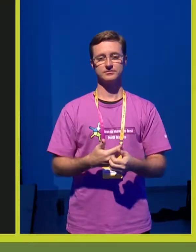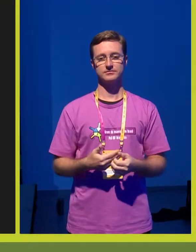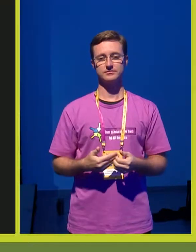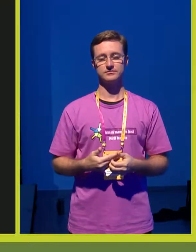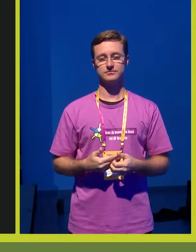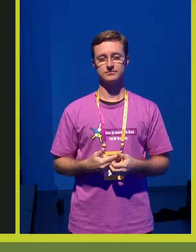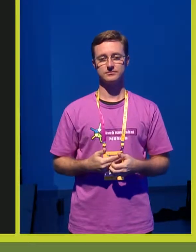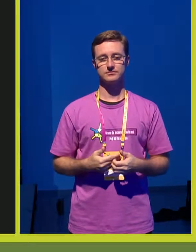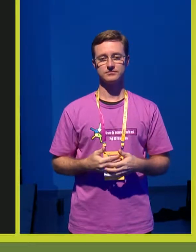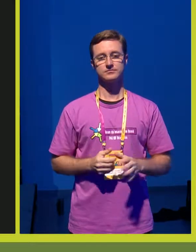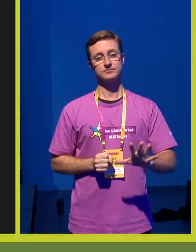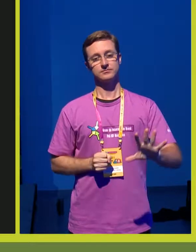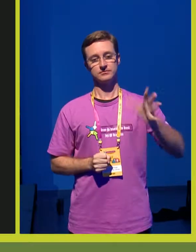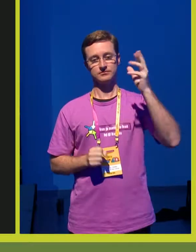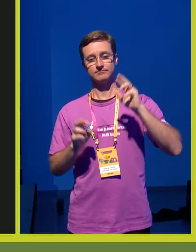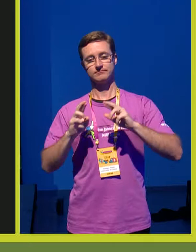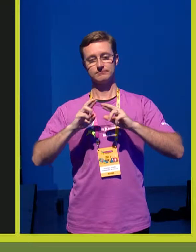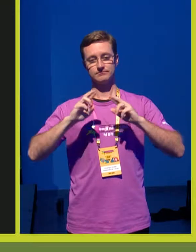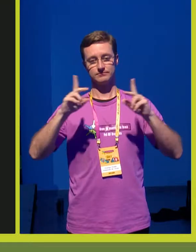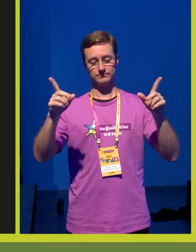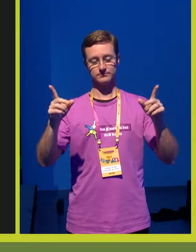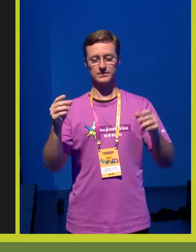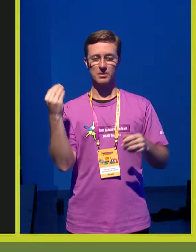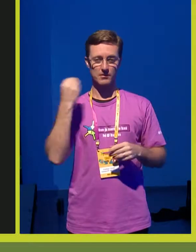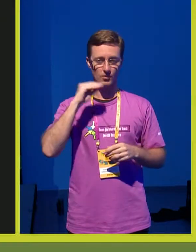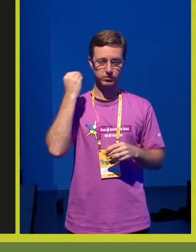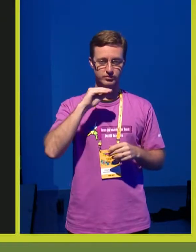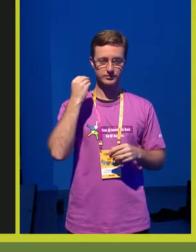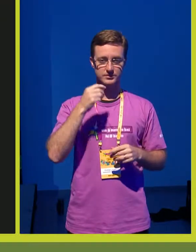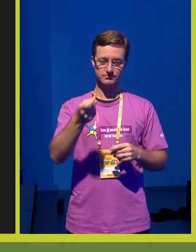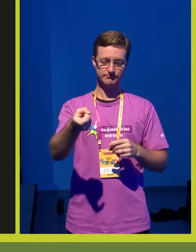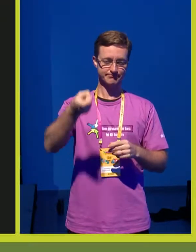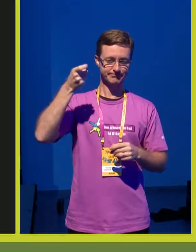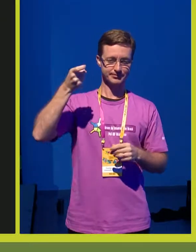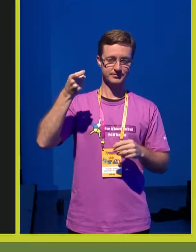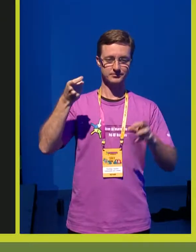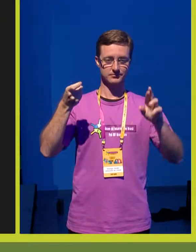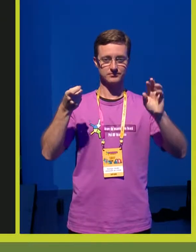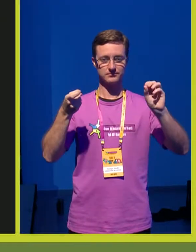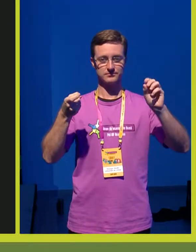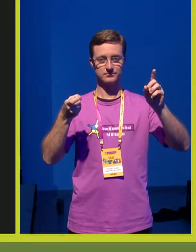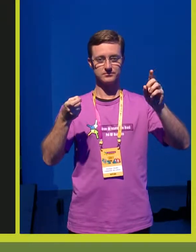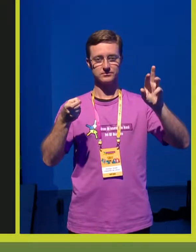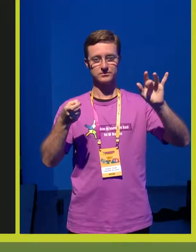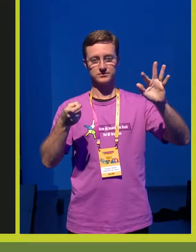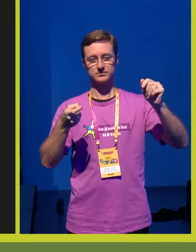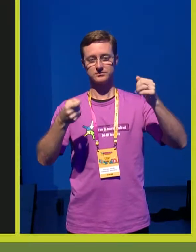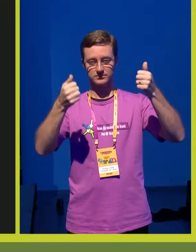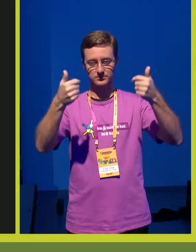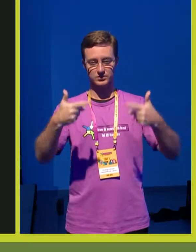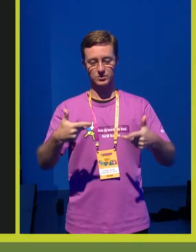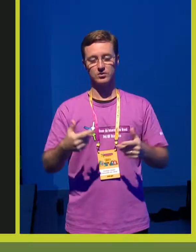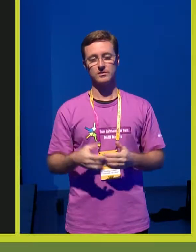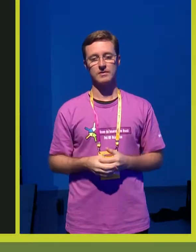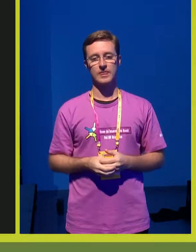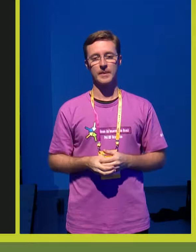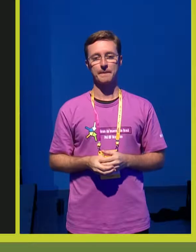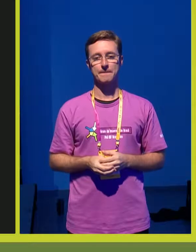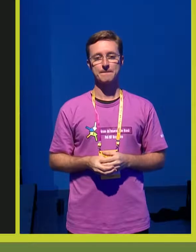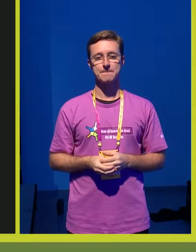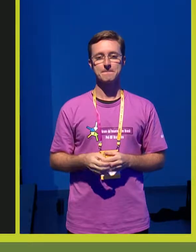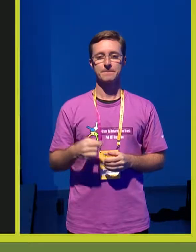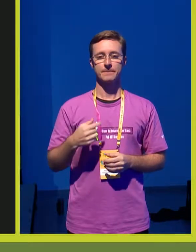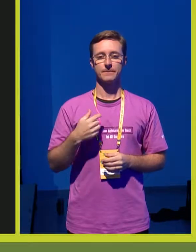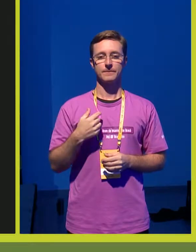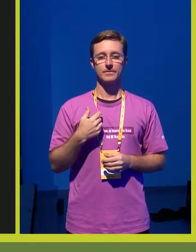situação que é bastante diferente aqui para aproveitar um pouco do gancho que o doutor Rodrigo comentou eu